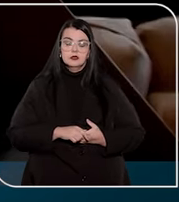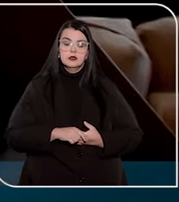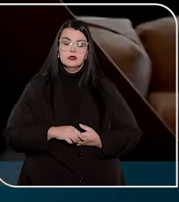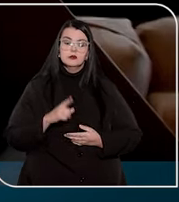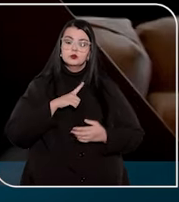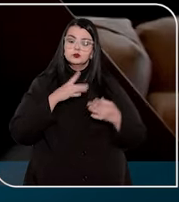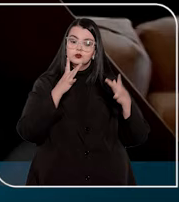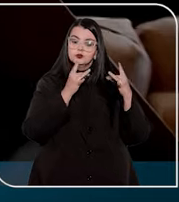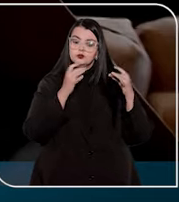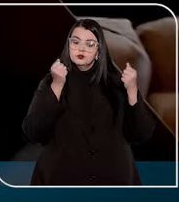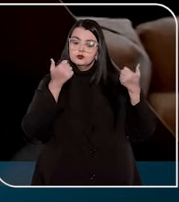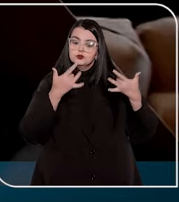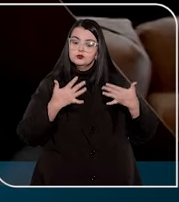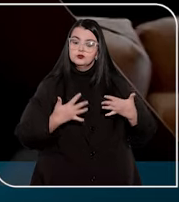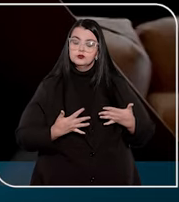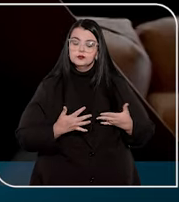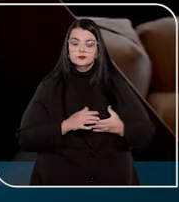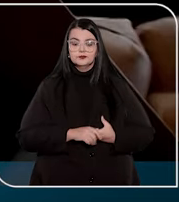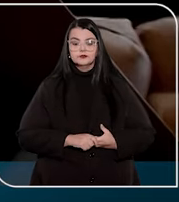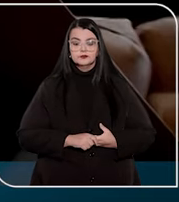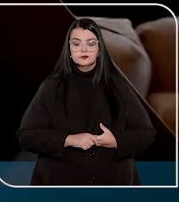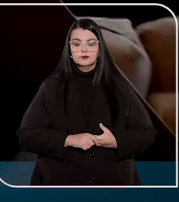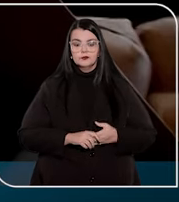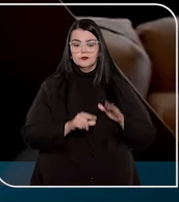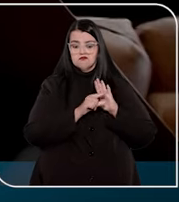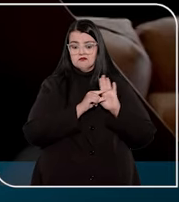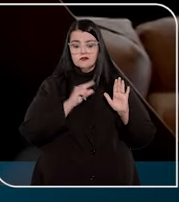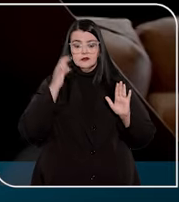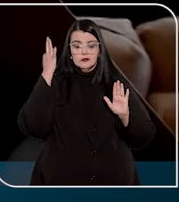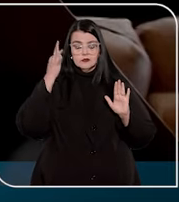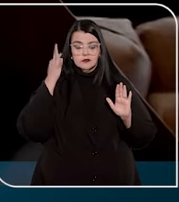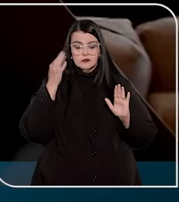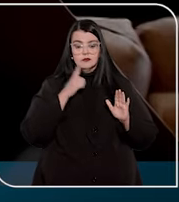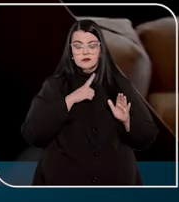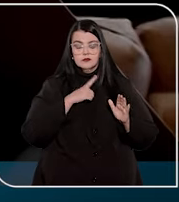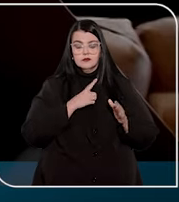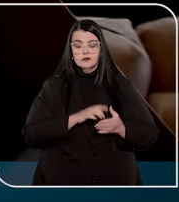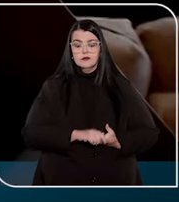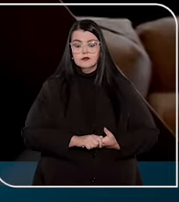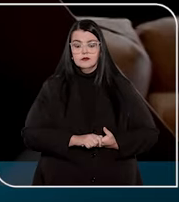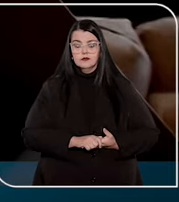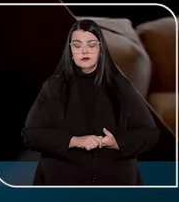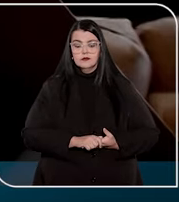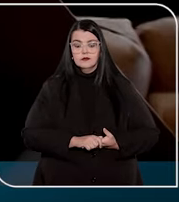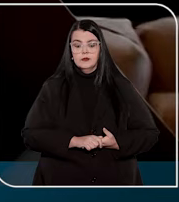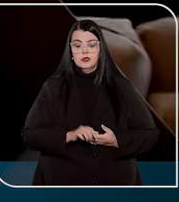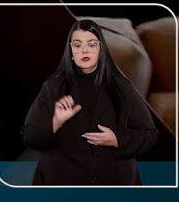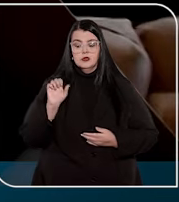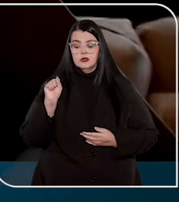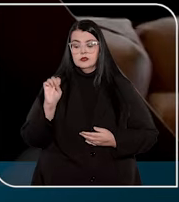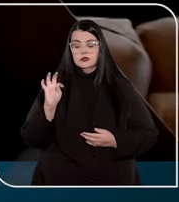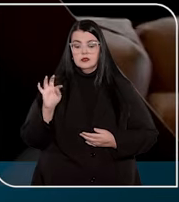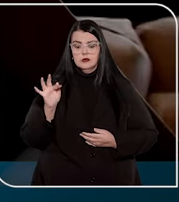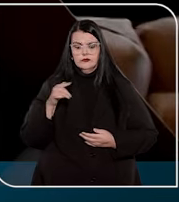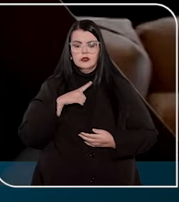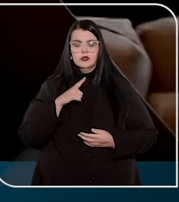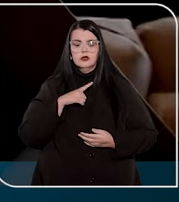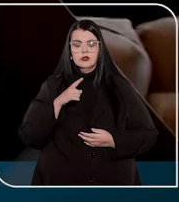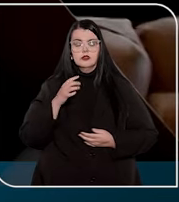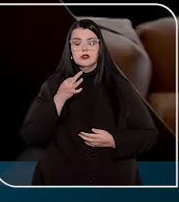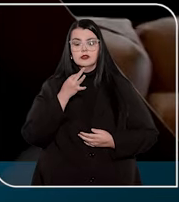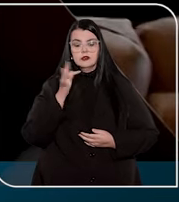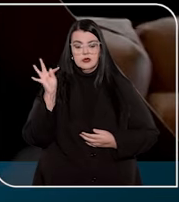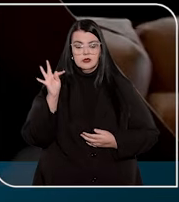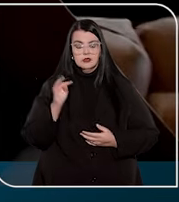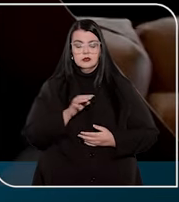a seguinte descrição, a tese, né? A questão da ofensa, chamado assim no site do Supremo, tá? Tem uma questão técnica aqui, mas está assim no